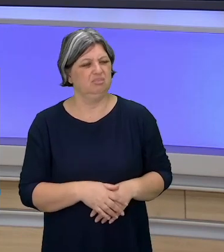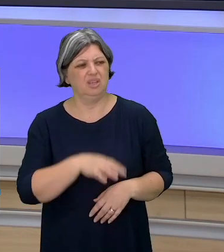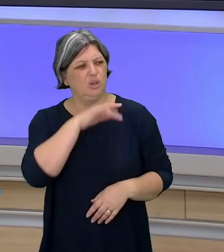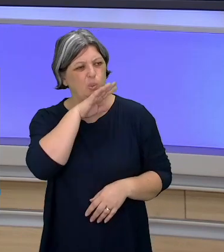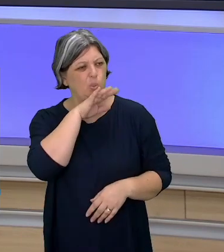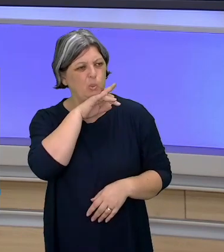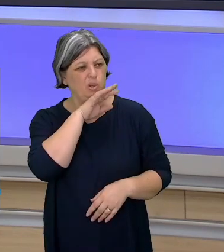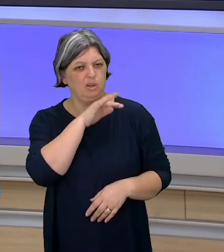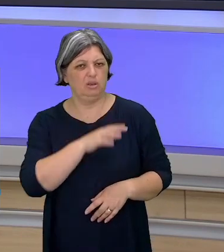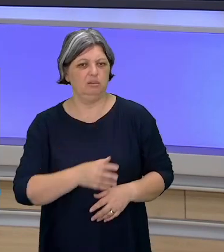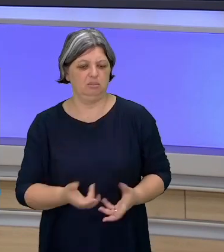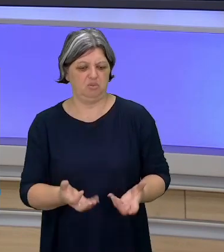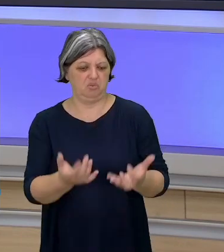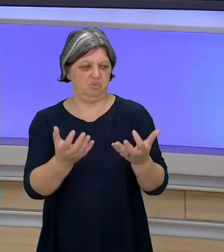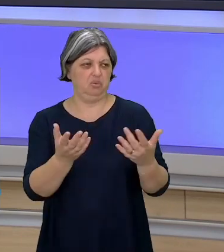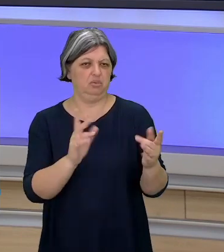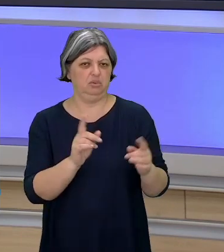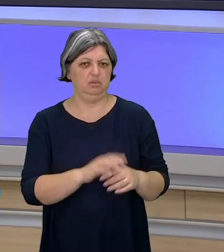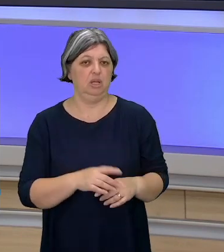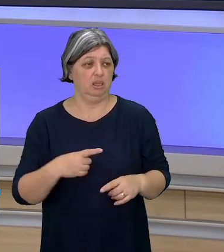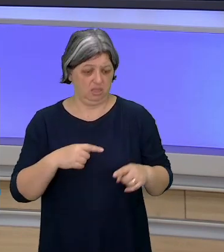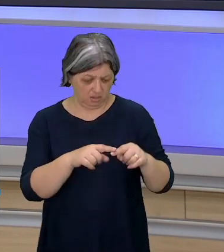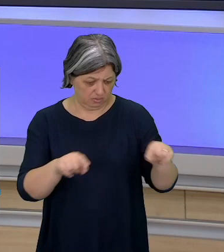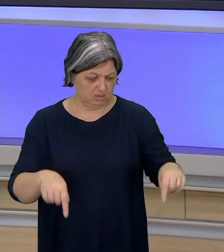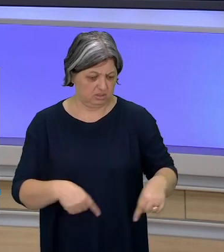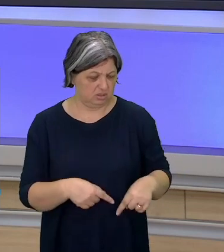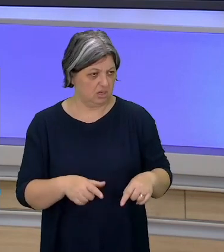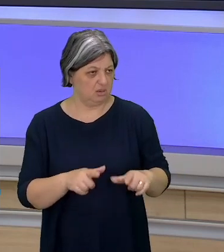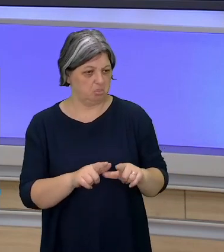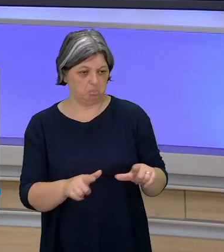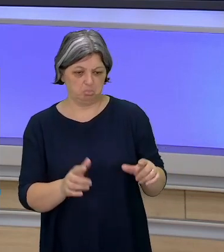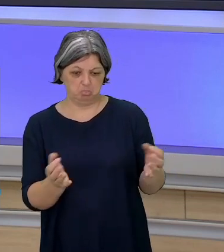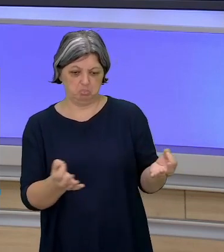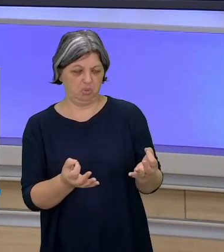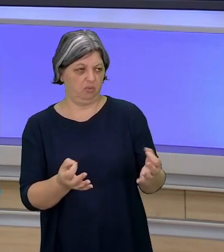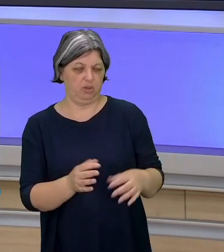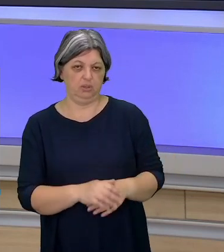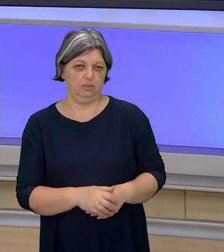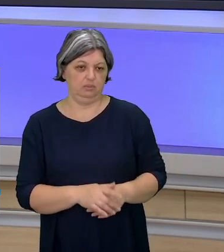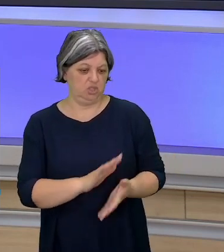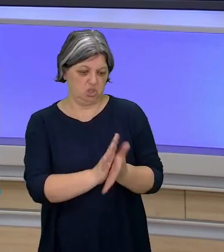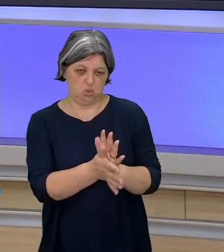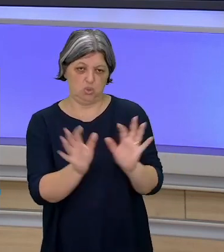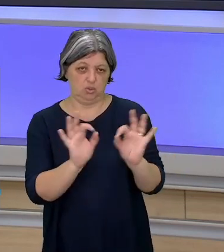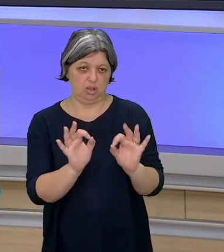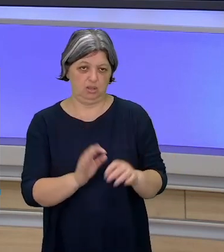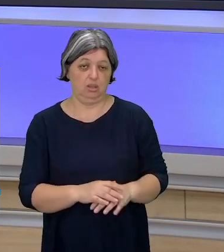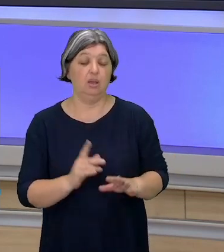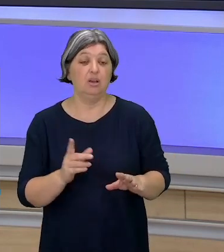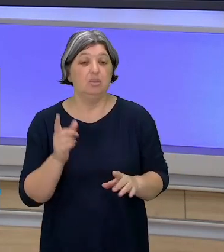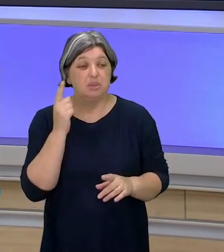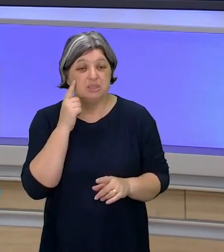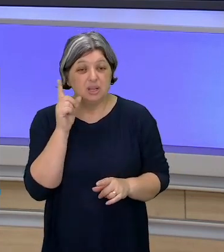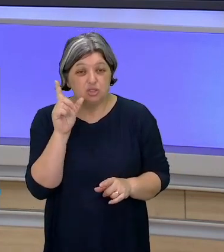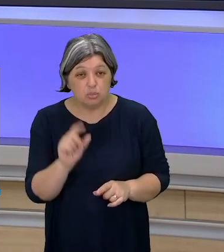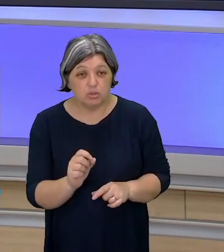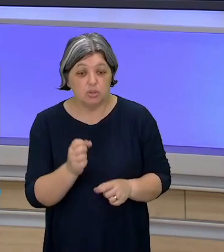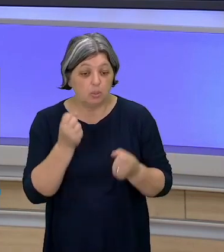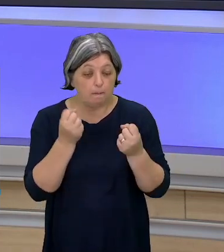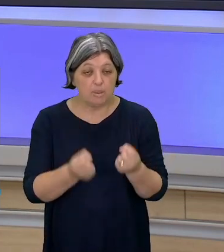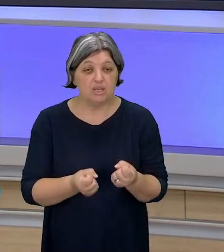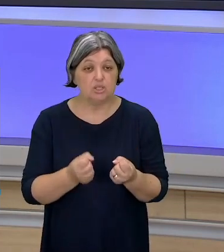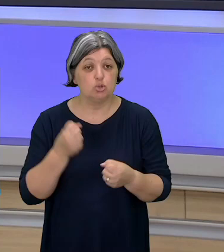o incêndio, teve uma sala que ficou inteiraça. Eu estou diminuindo o peso daquilo. E por eu estar